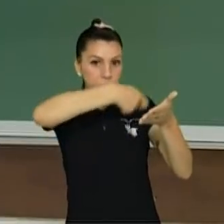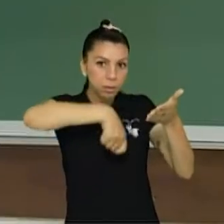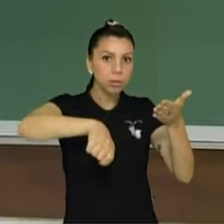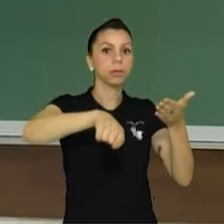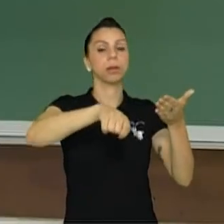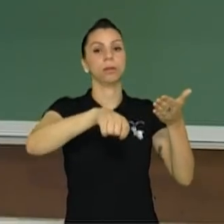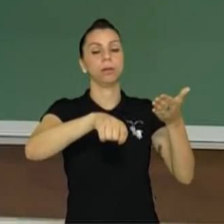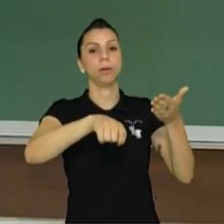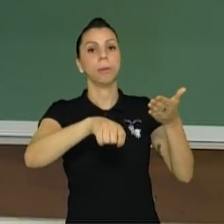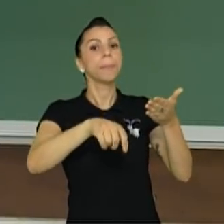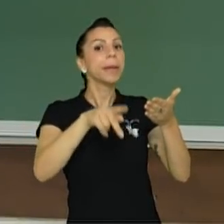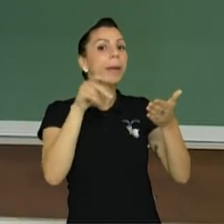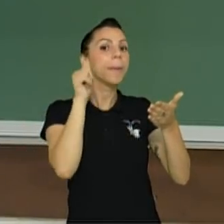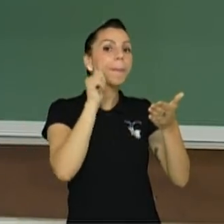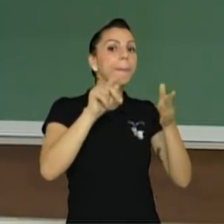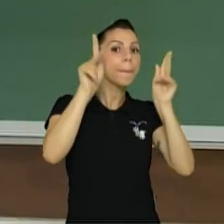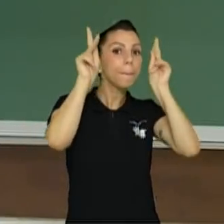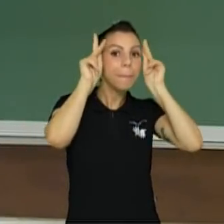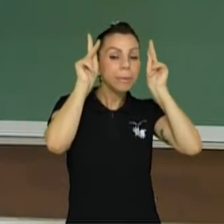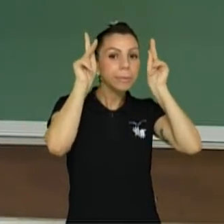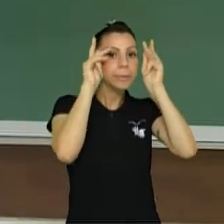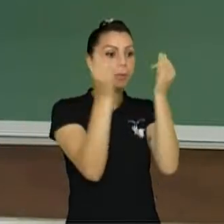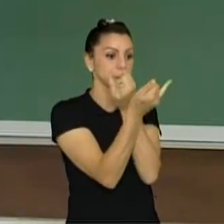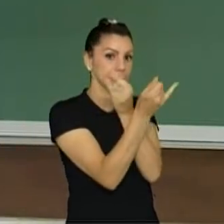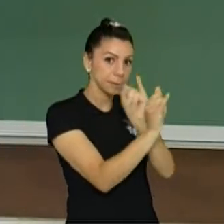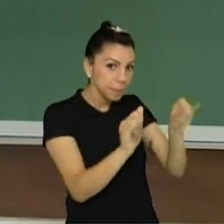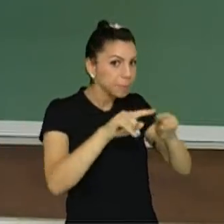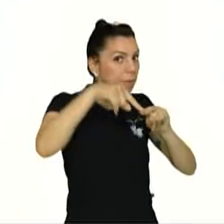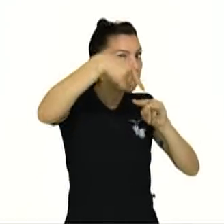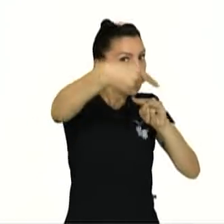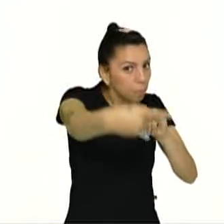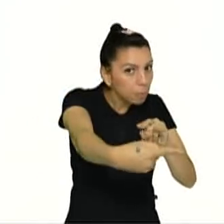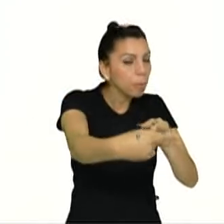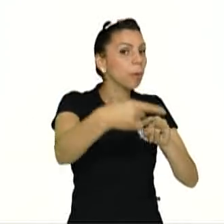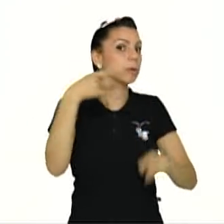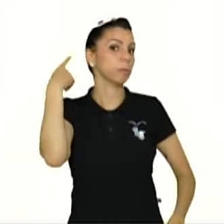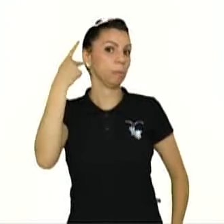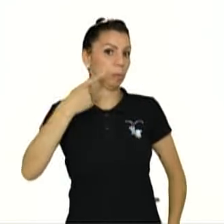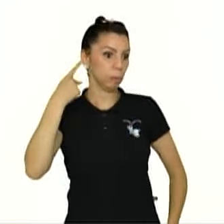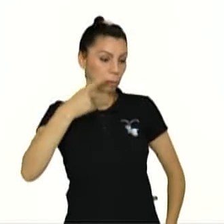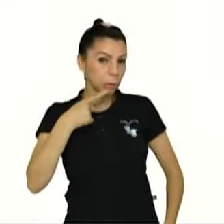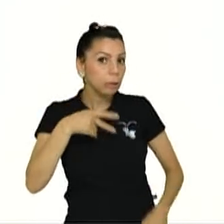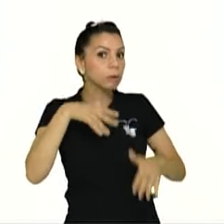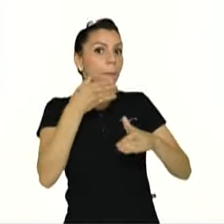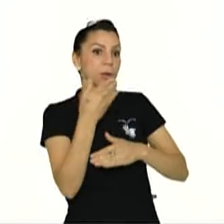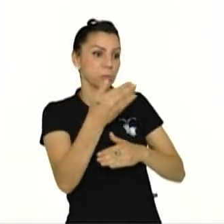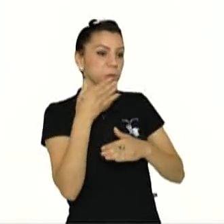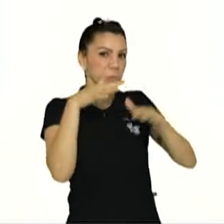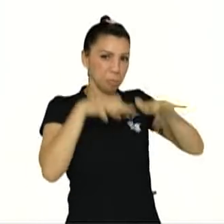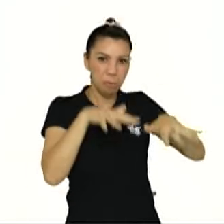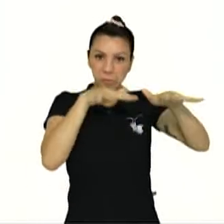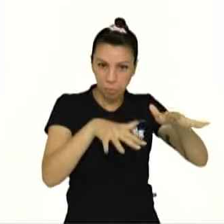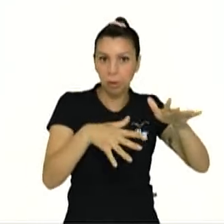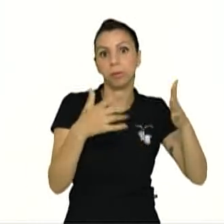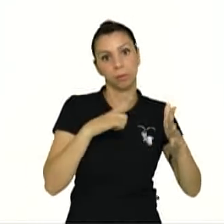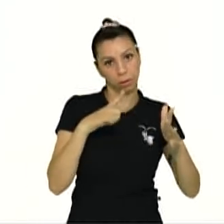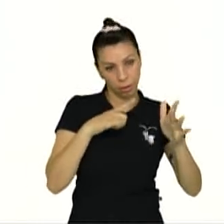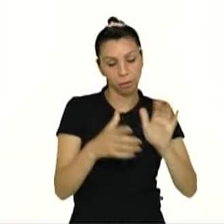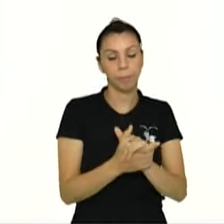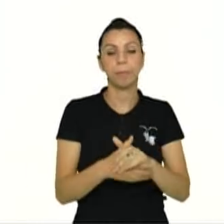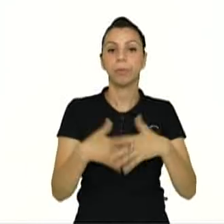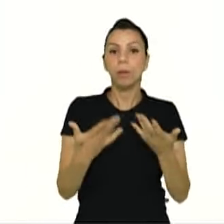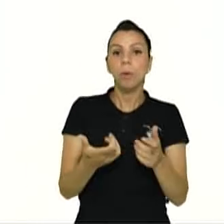pela Princesa Isabel depois de muita pressão política, certo? Interna e externa, concedesse a liberdade aos antigos